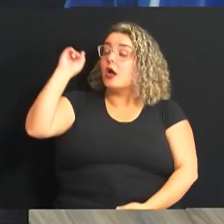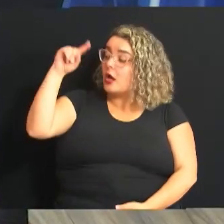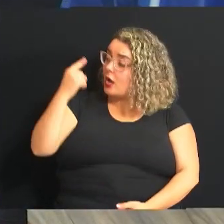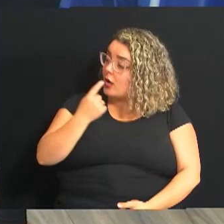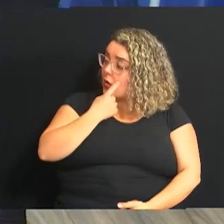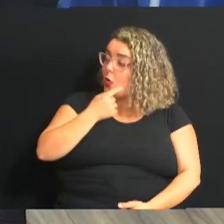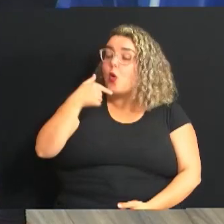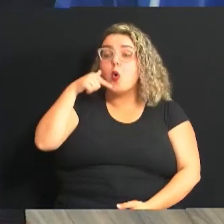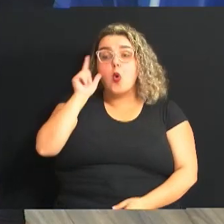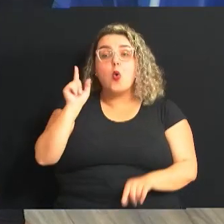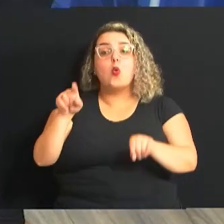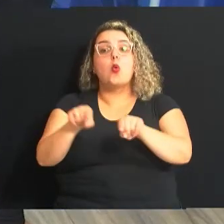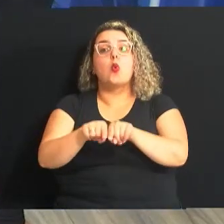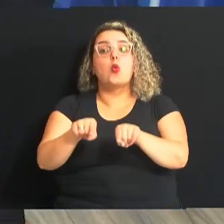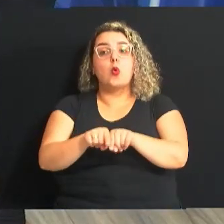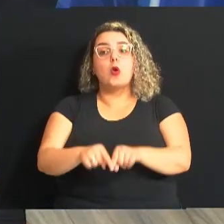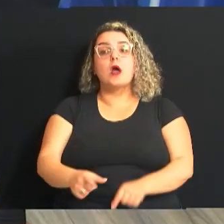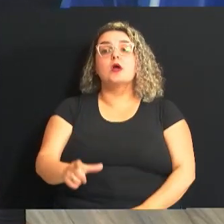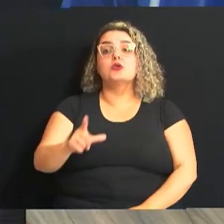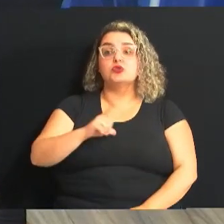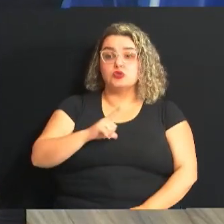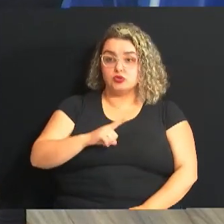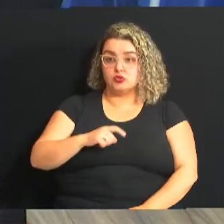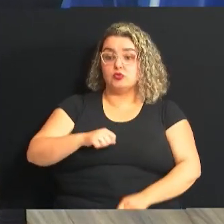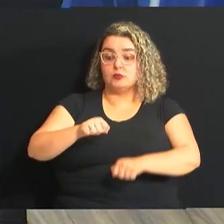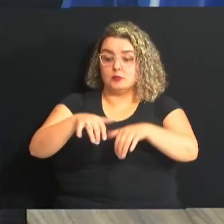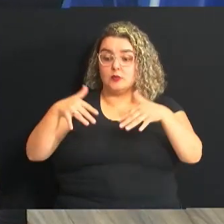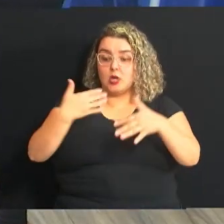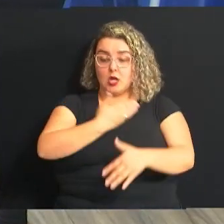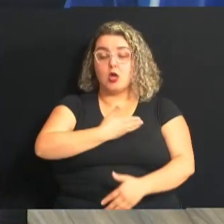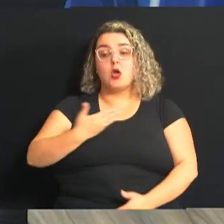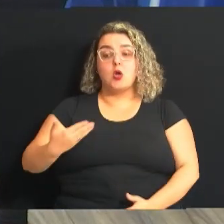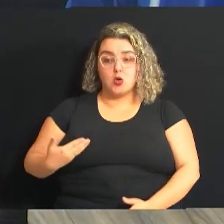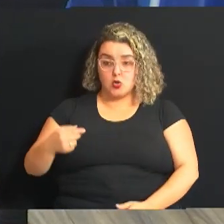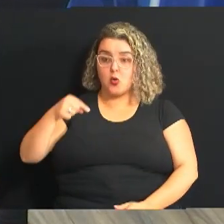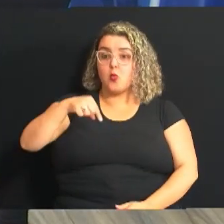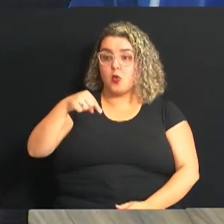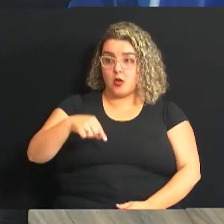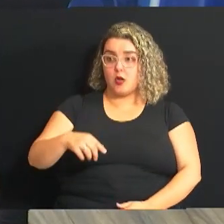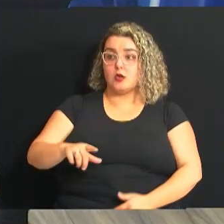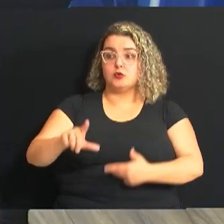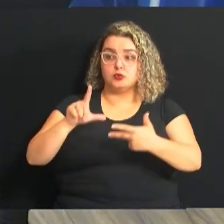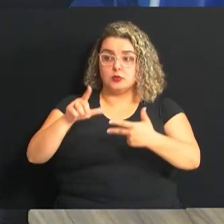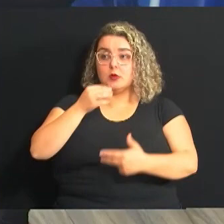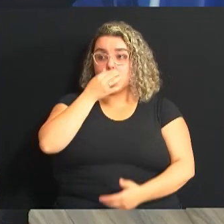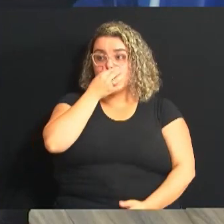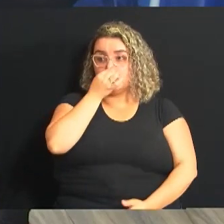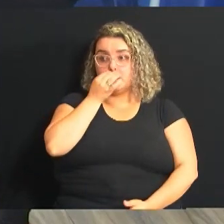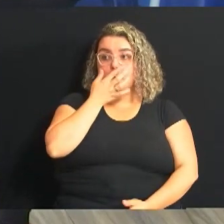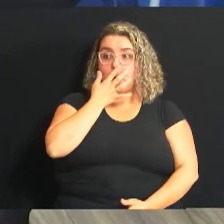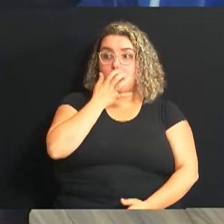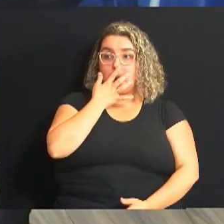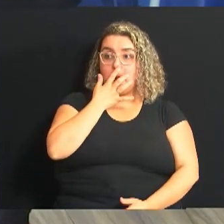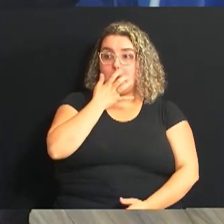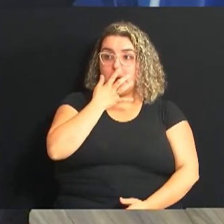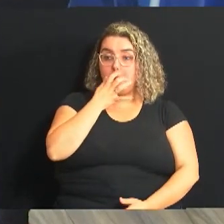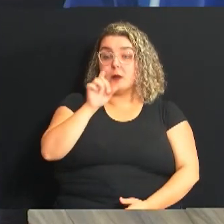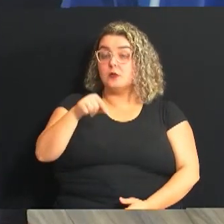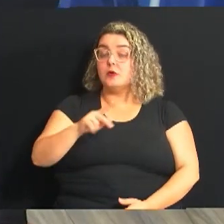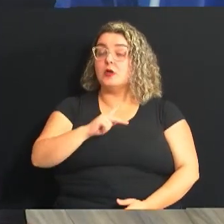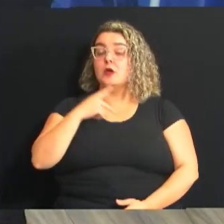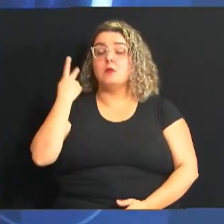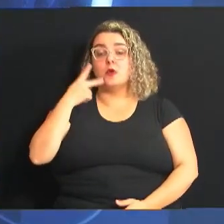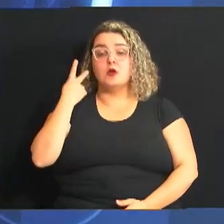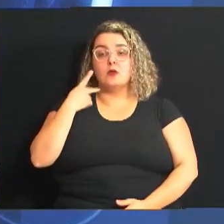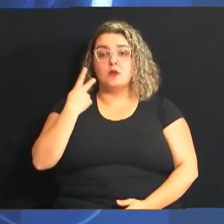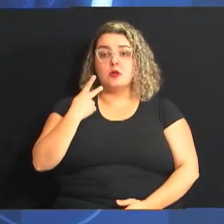ontem também nós tivemos uma audiência pública aqui no Legislativo. Ela foi presidida pelo vereador Paulo